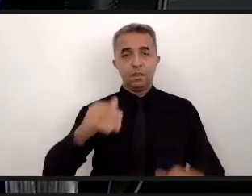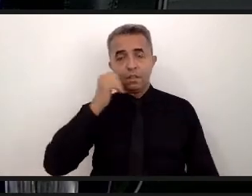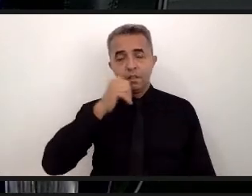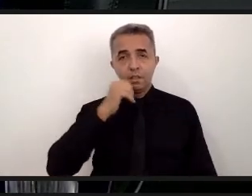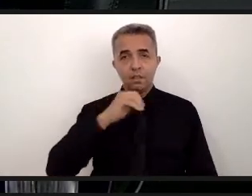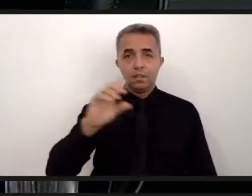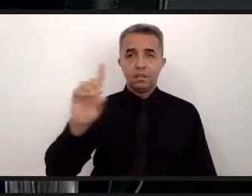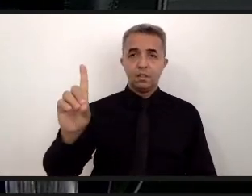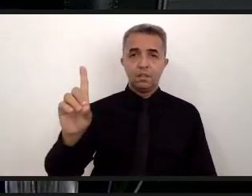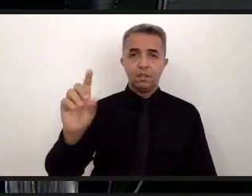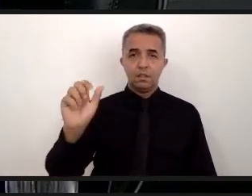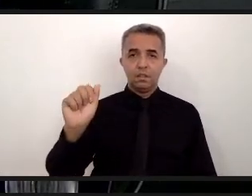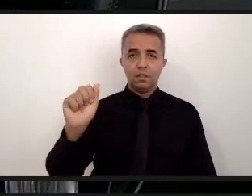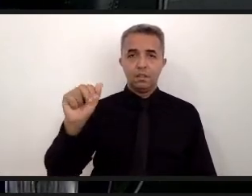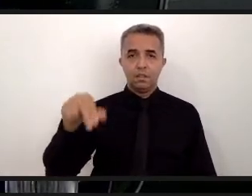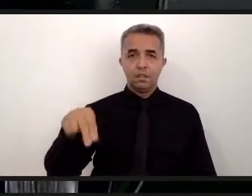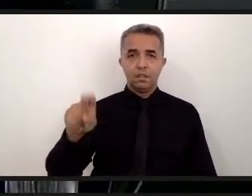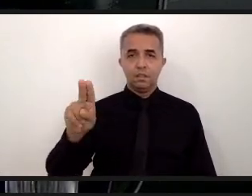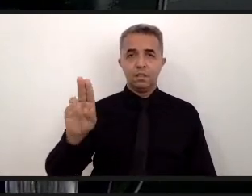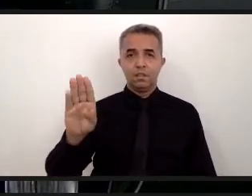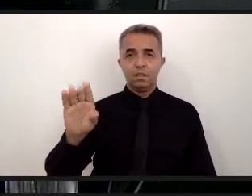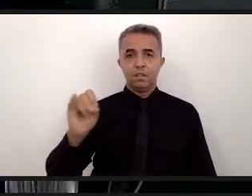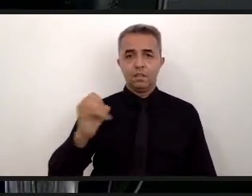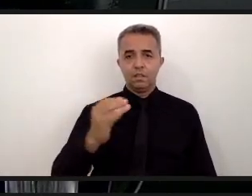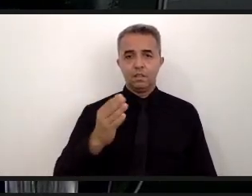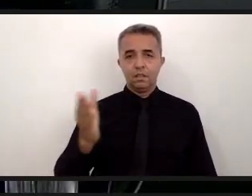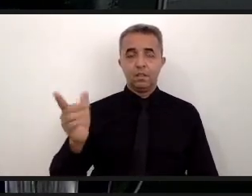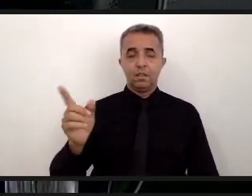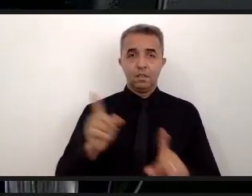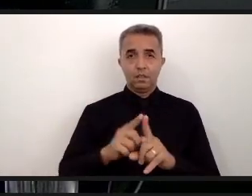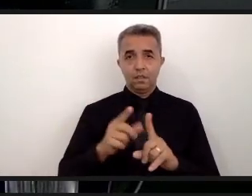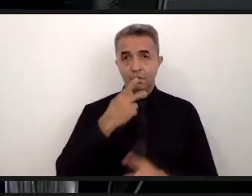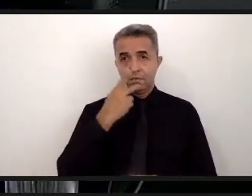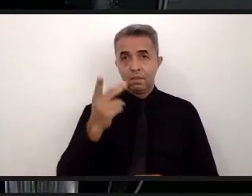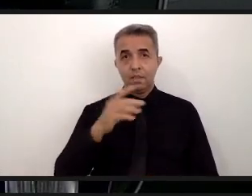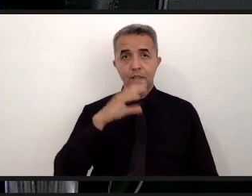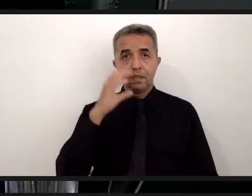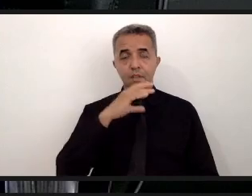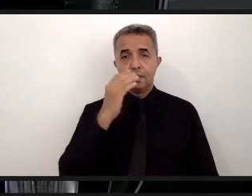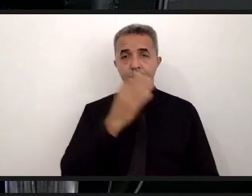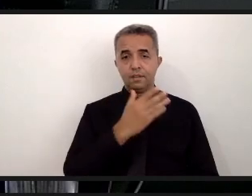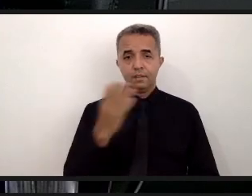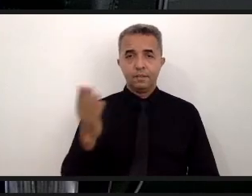ela possa fazer uma fala aqui rápida também para a gente finalizar.